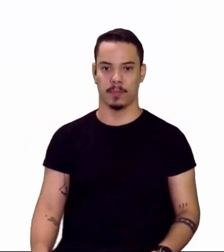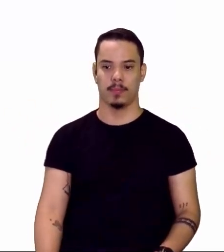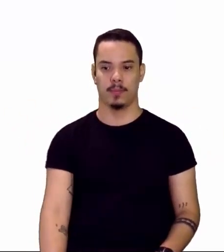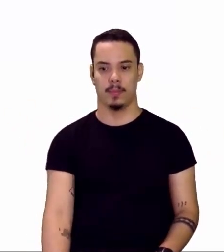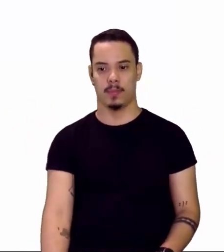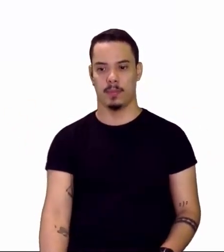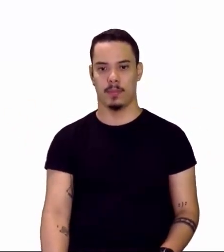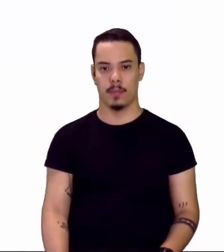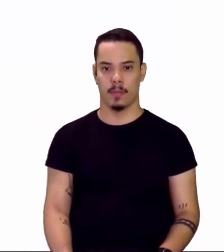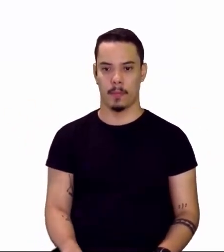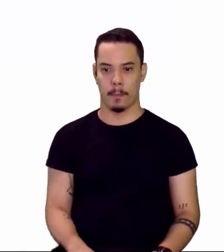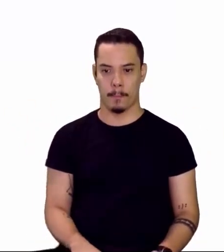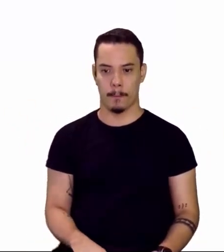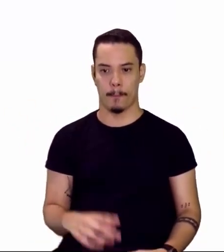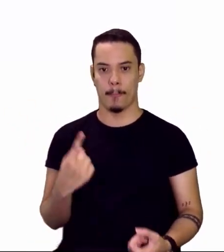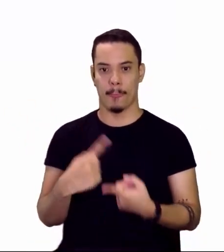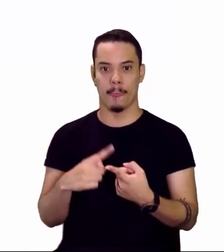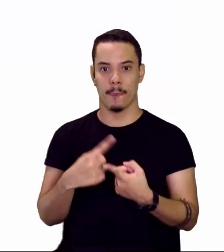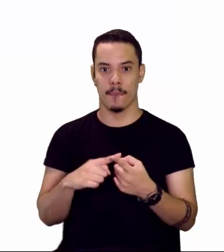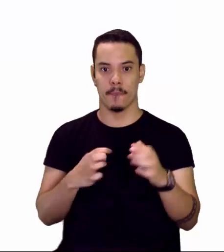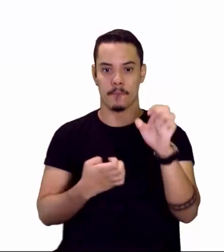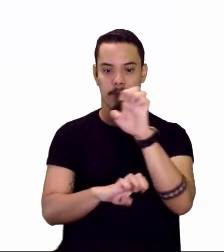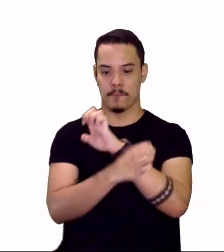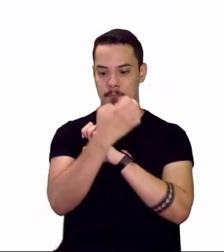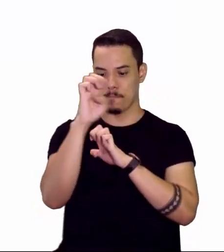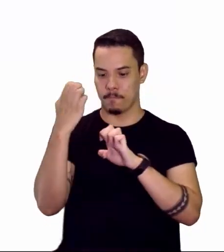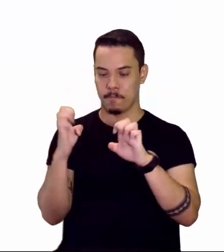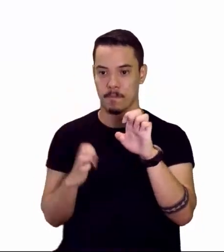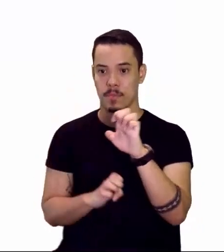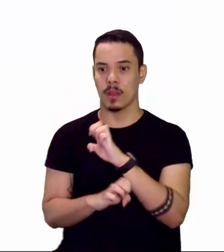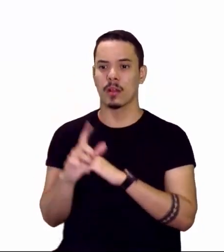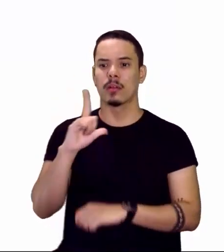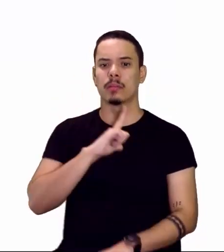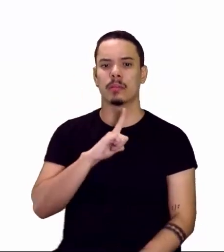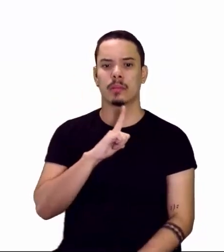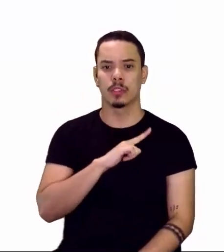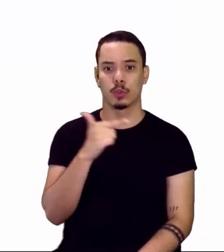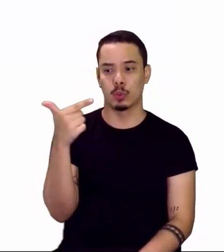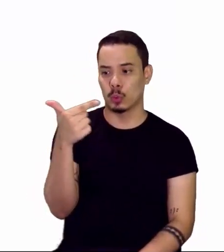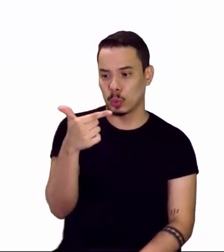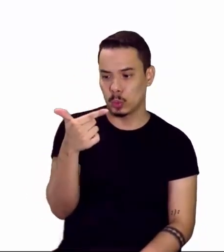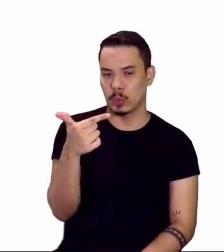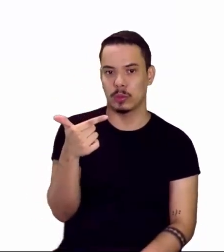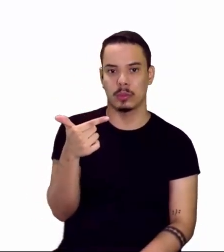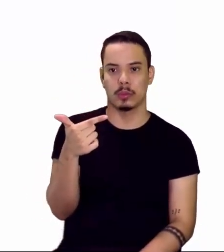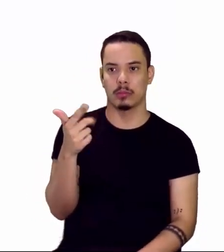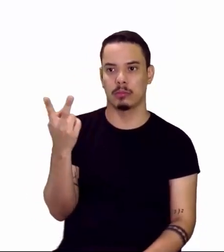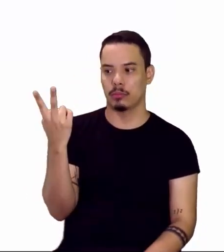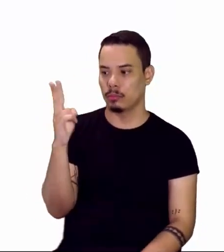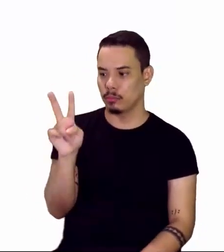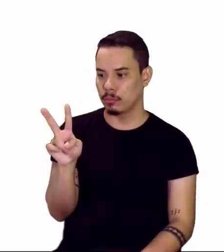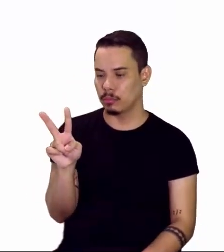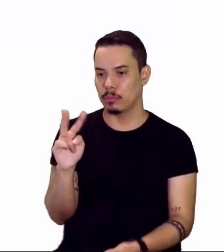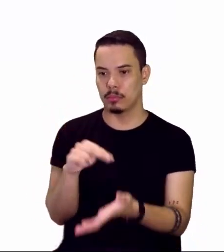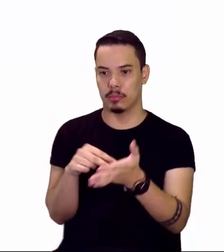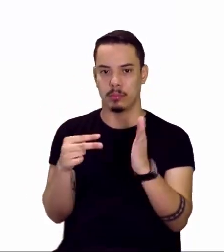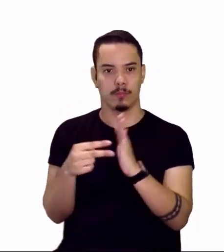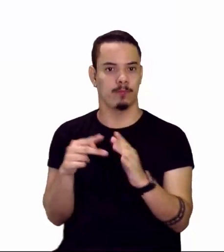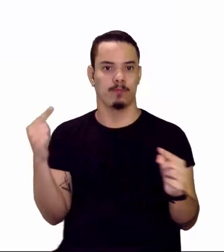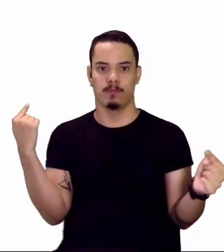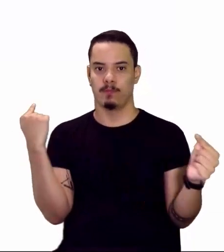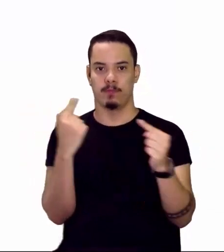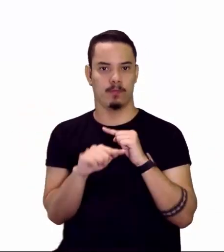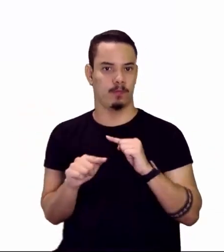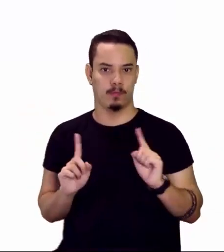com a eletrosfera? Ainda tem 2 pares de elétrons que caracterizam os elétrons não